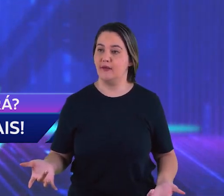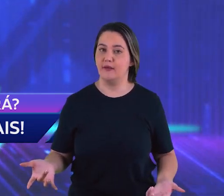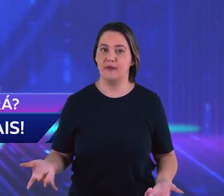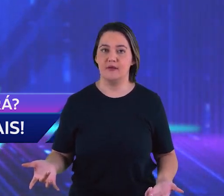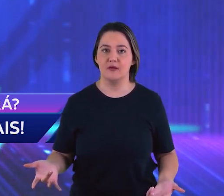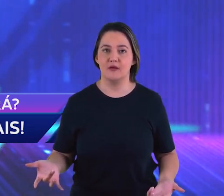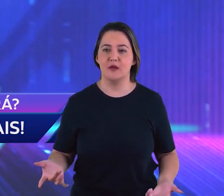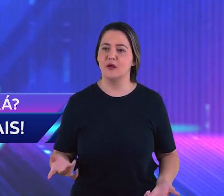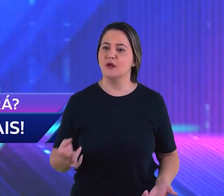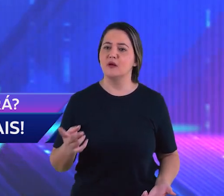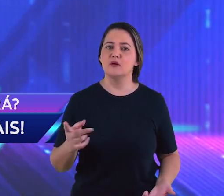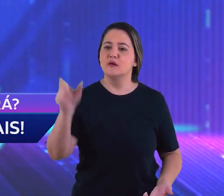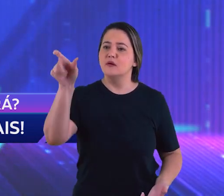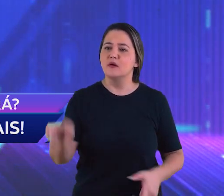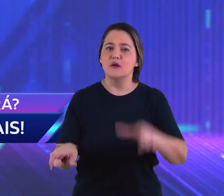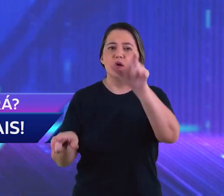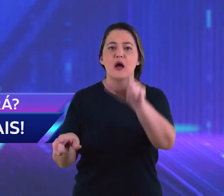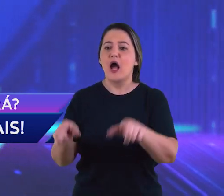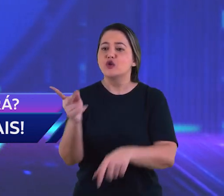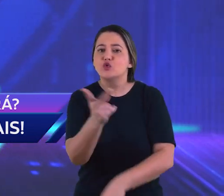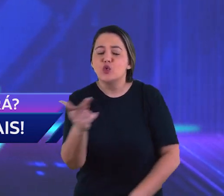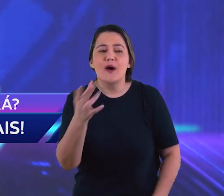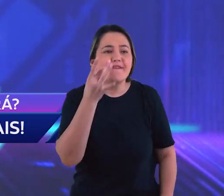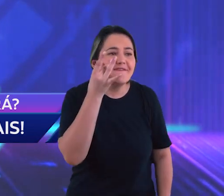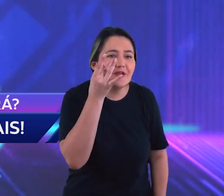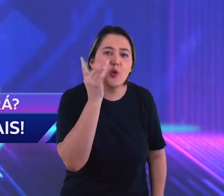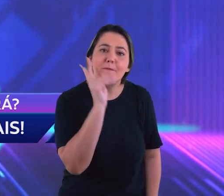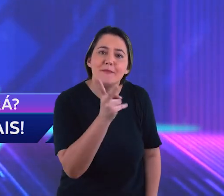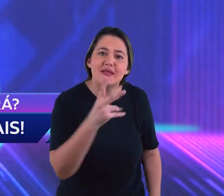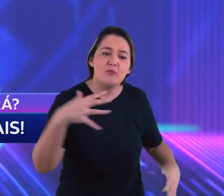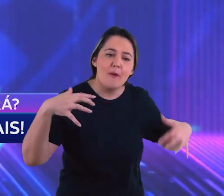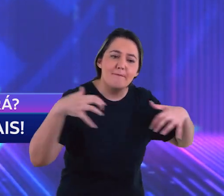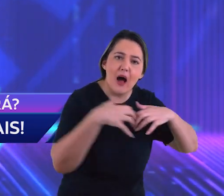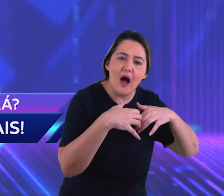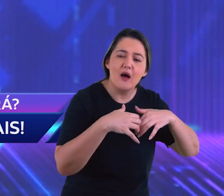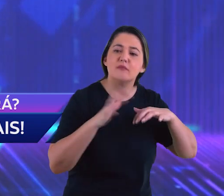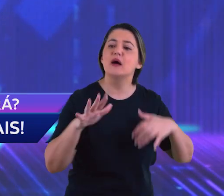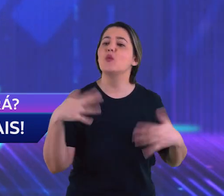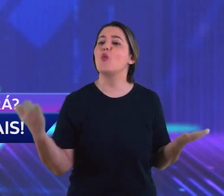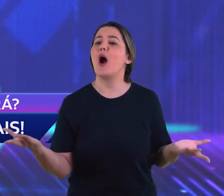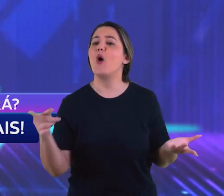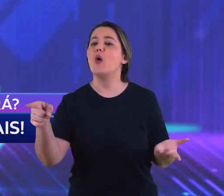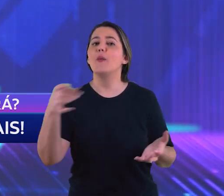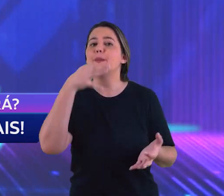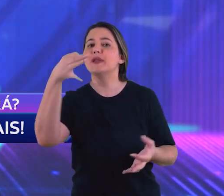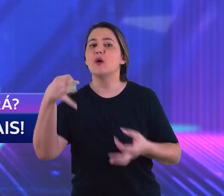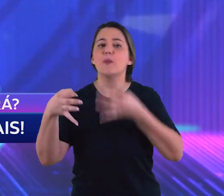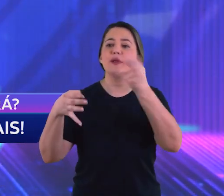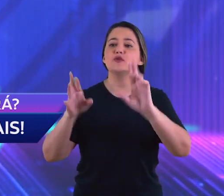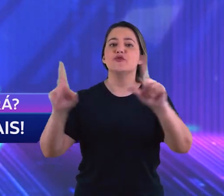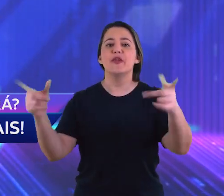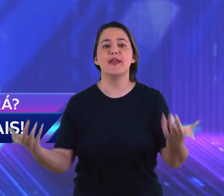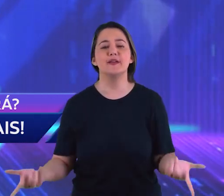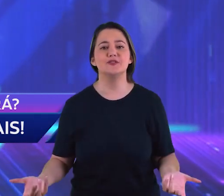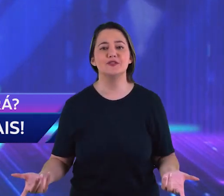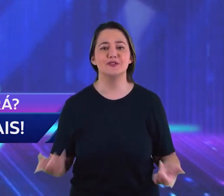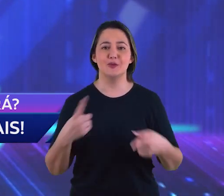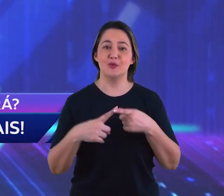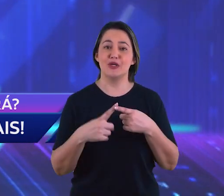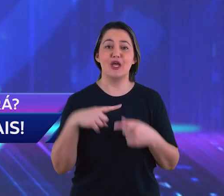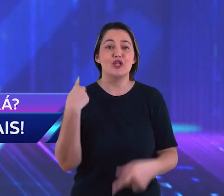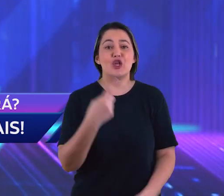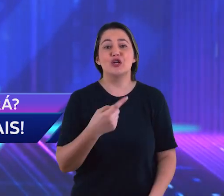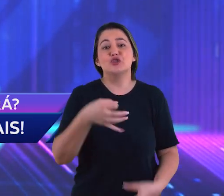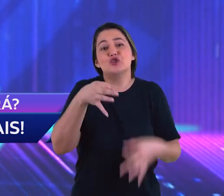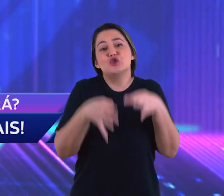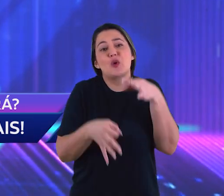São duas pessoas, o mesmo acidente e duas impressões diferentes. Duas percepções diferentes. Porque o nosso